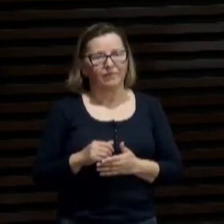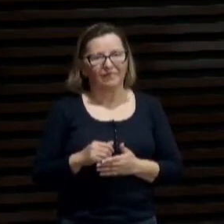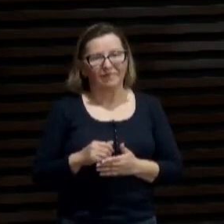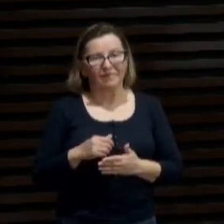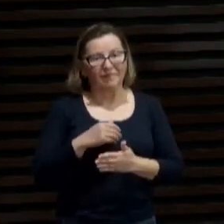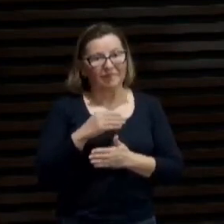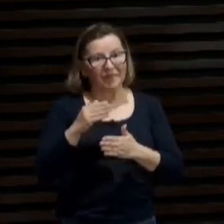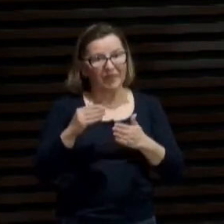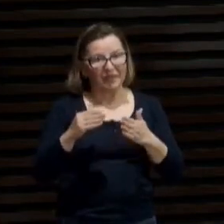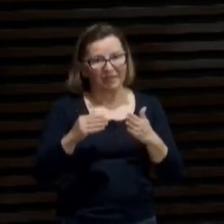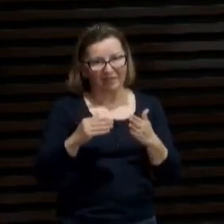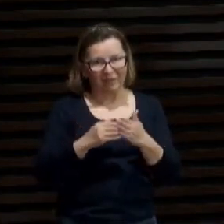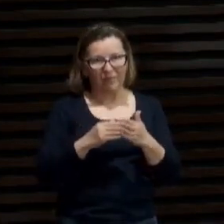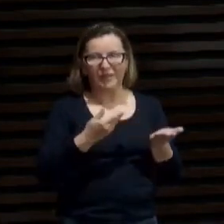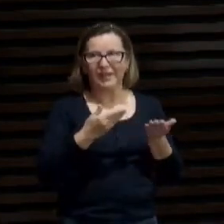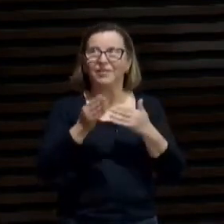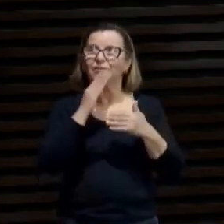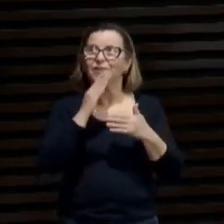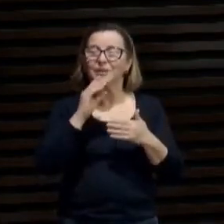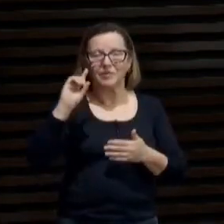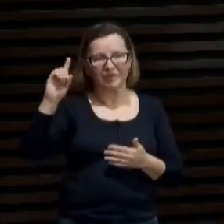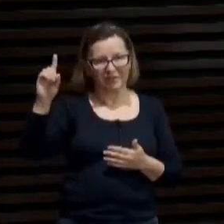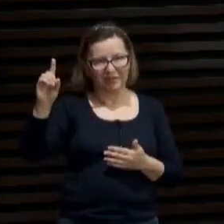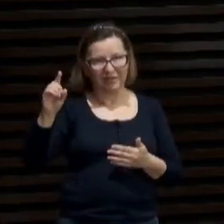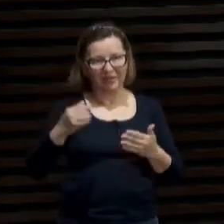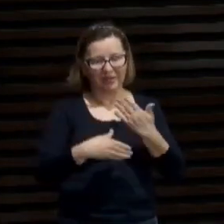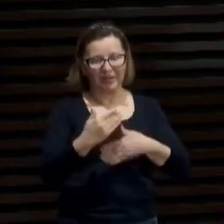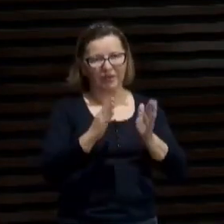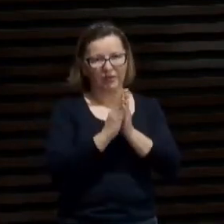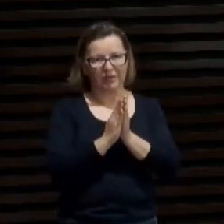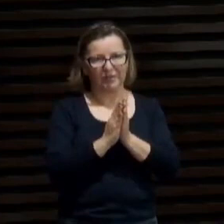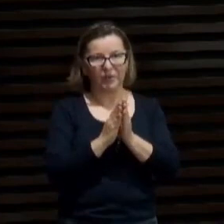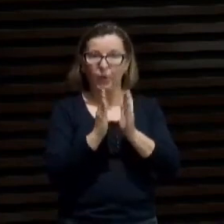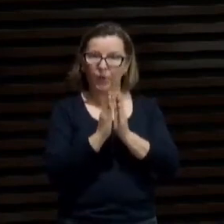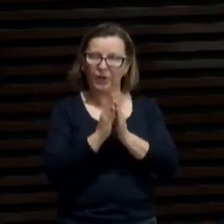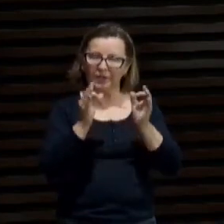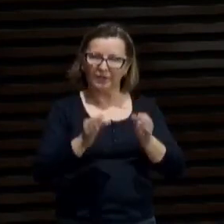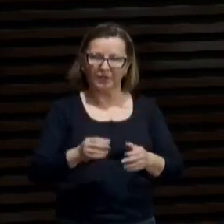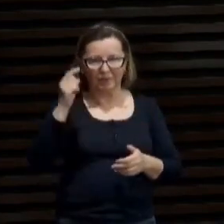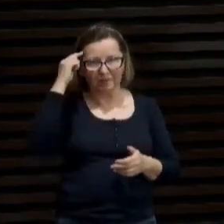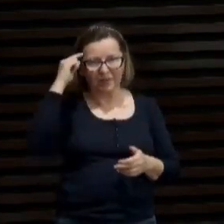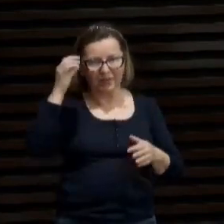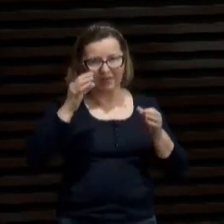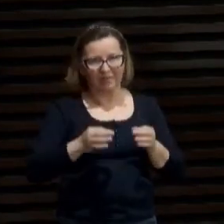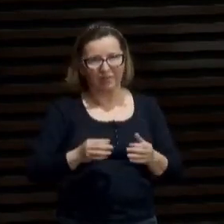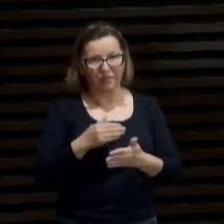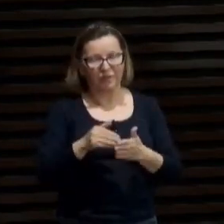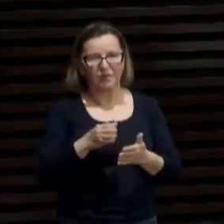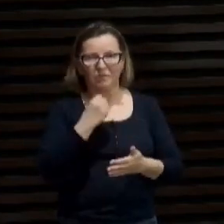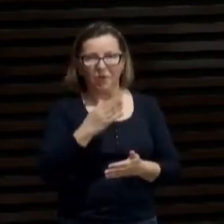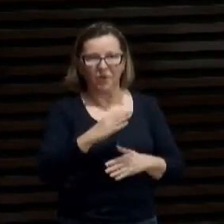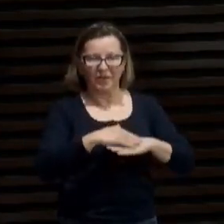petições. Orar corretamente. Pensar corretamente. Finalmente, irmãos, tudo que é bom, tudo que é